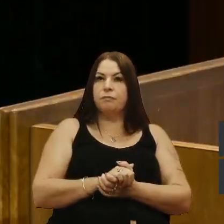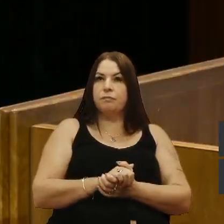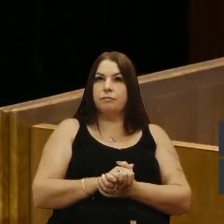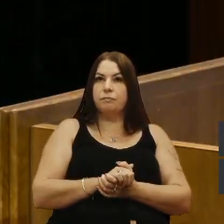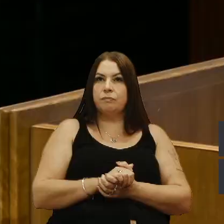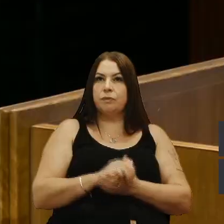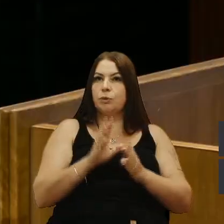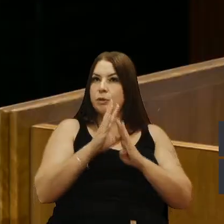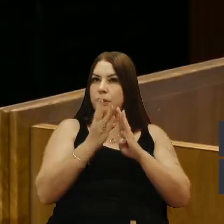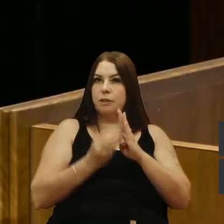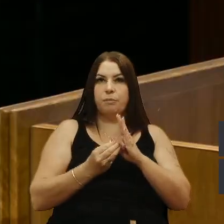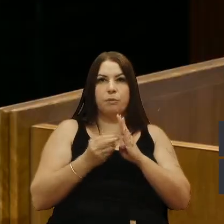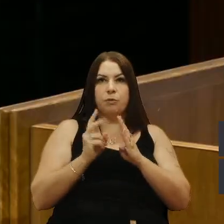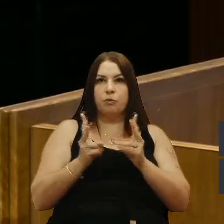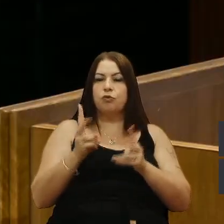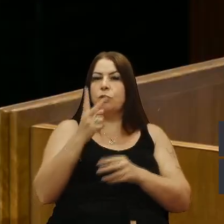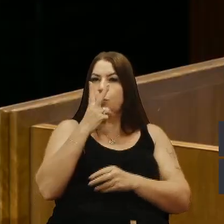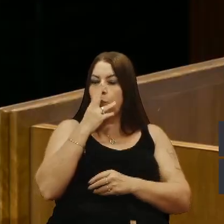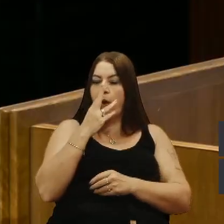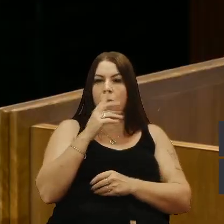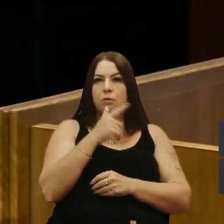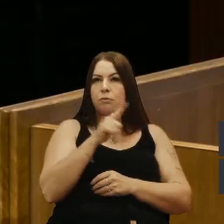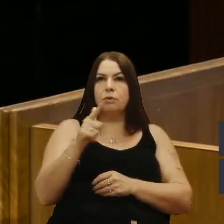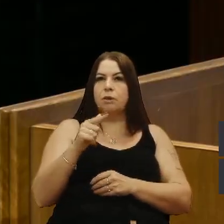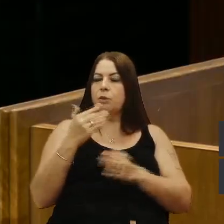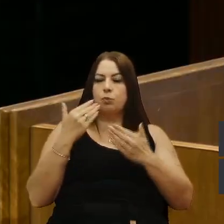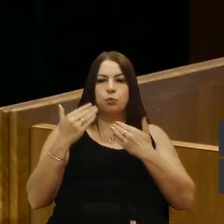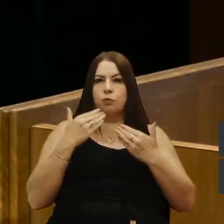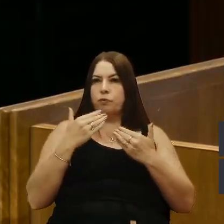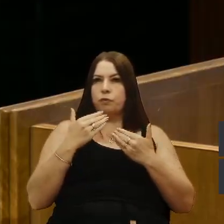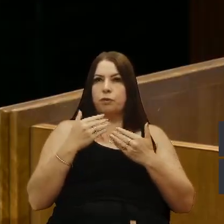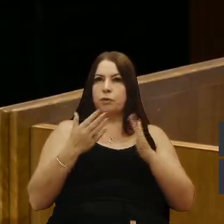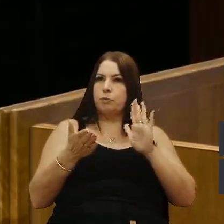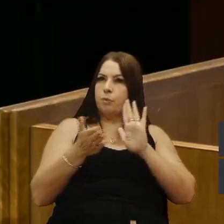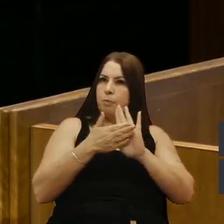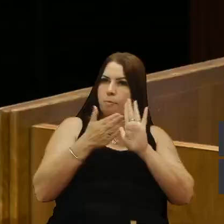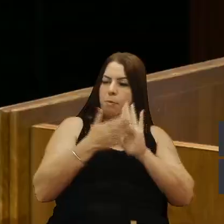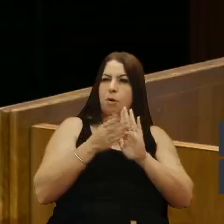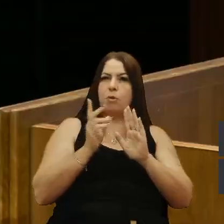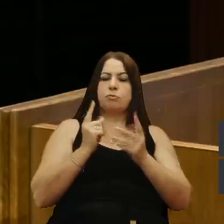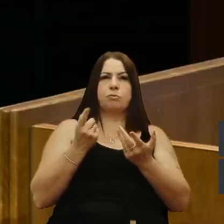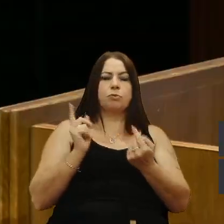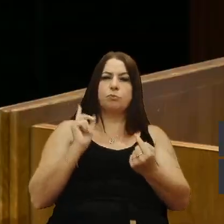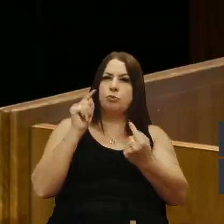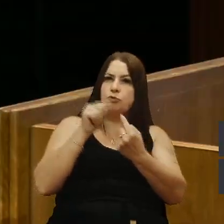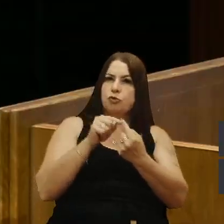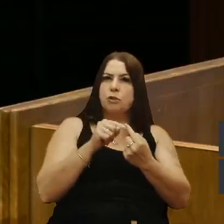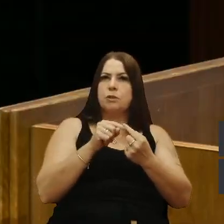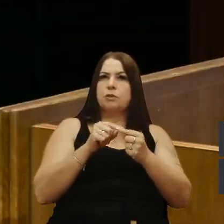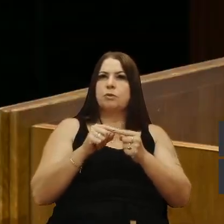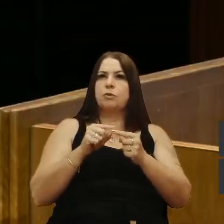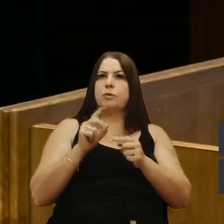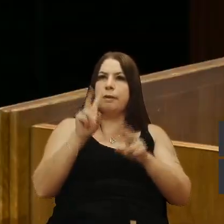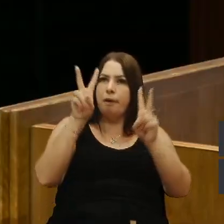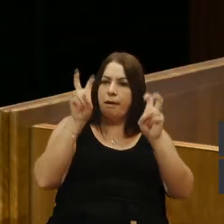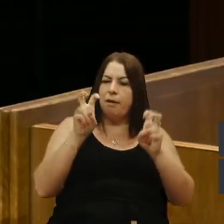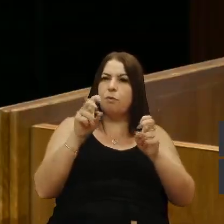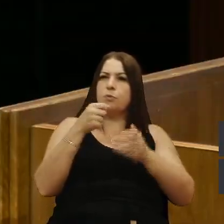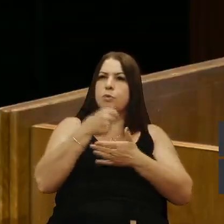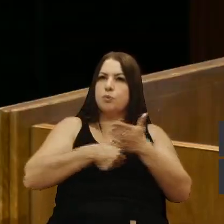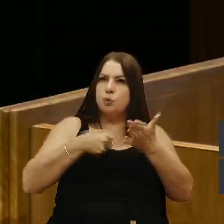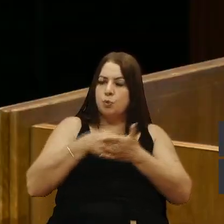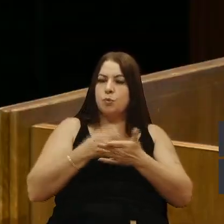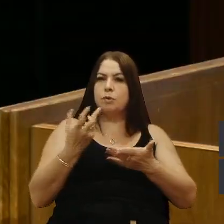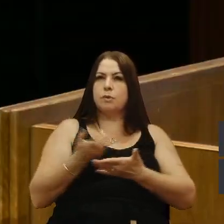do SAMAI continuará igual. Não tenham essa dúvida, os nossos propósitos, as nossas bandeiras, as nossas lutas, porque quando